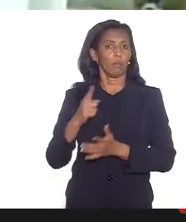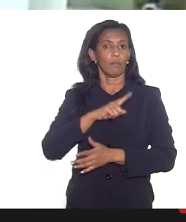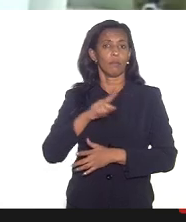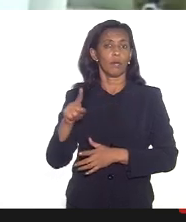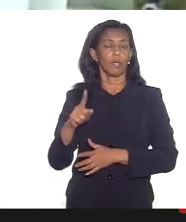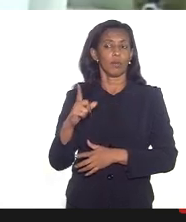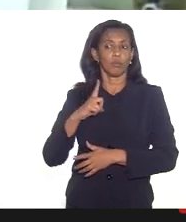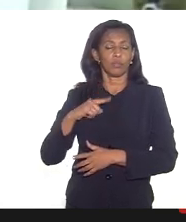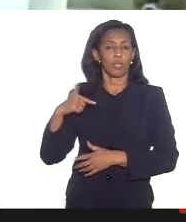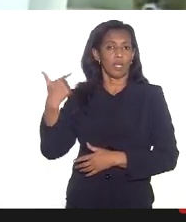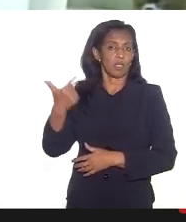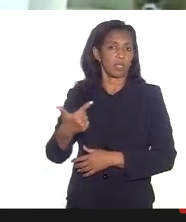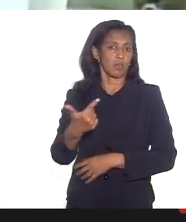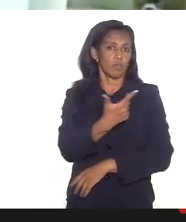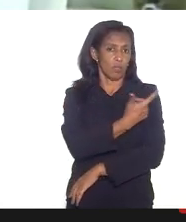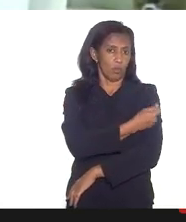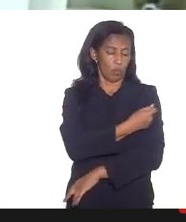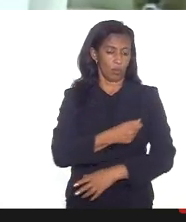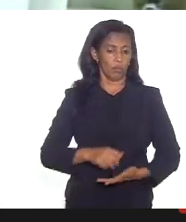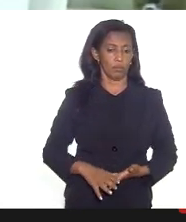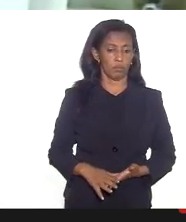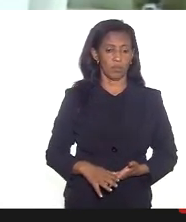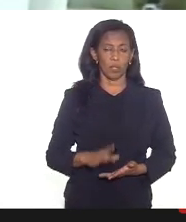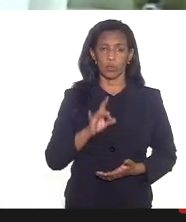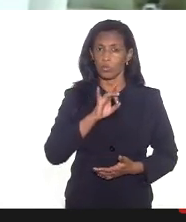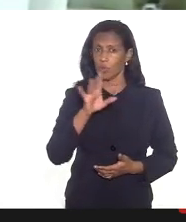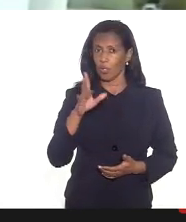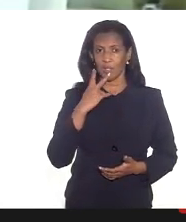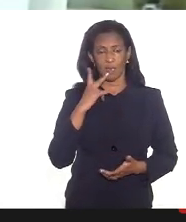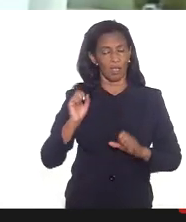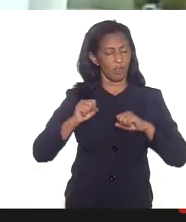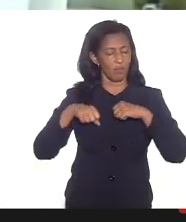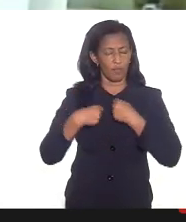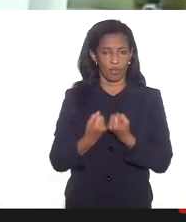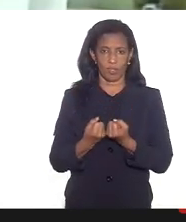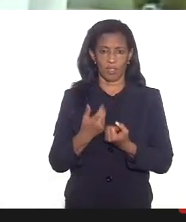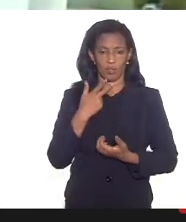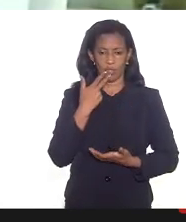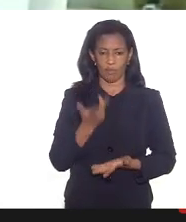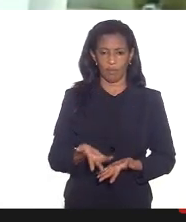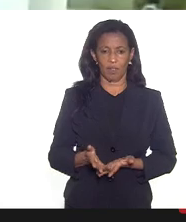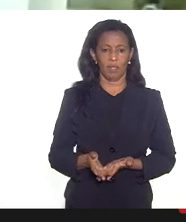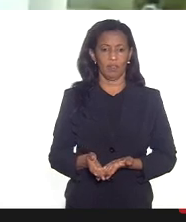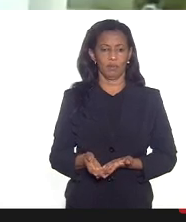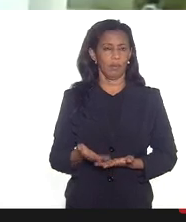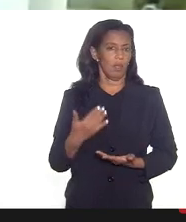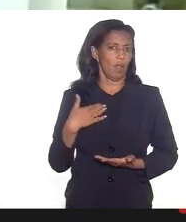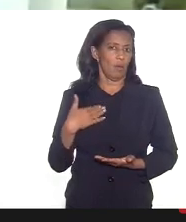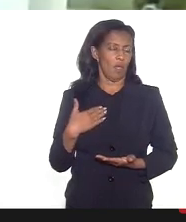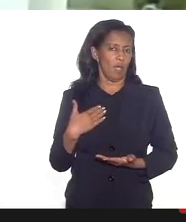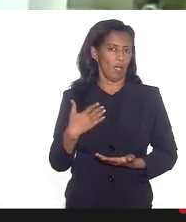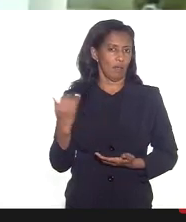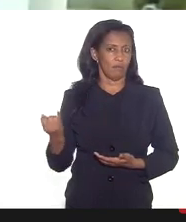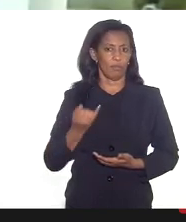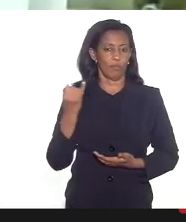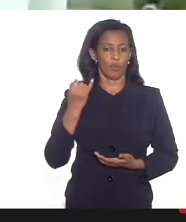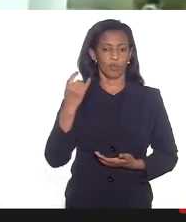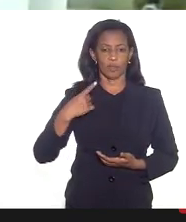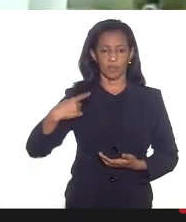haja uma busca pela segunda gostam da sua que né só reforçar Nilce embora não seja papel da